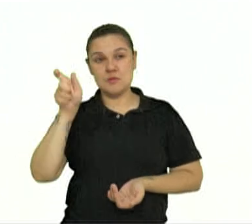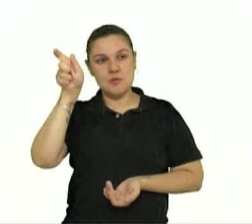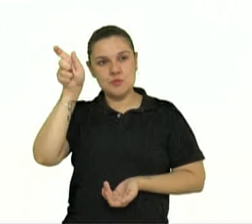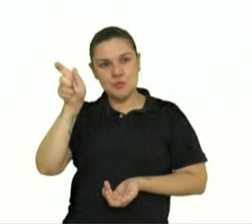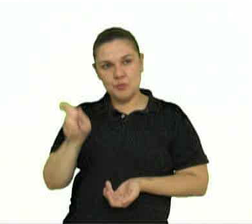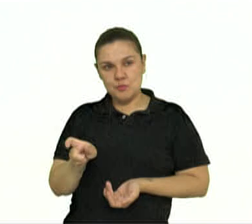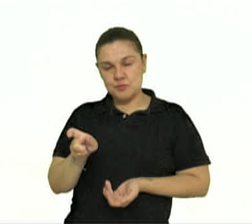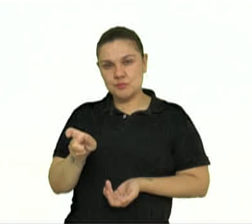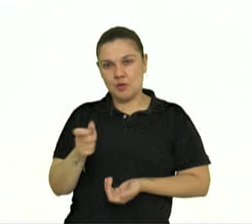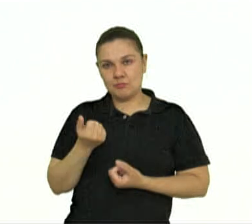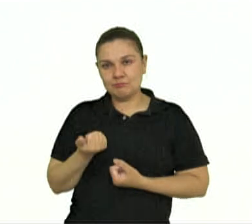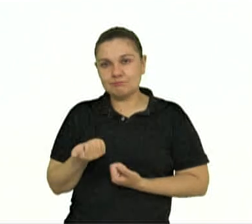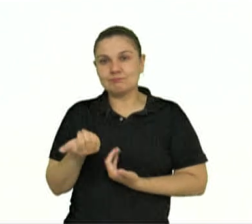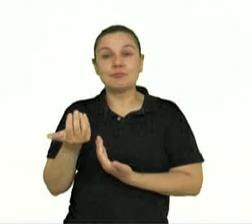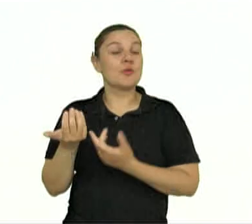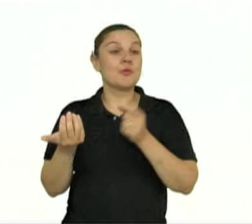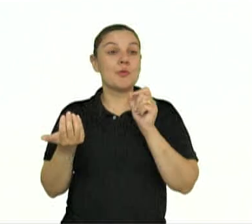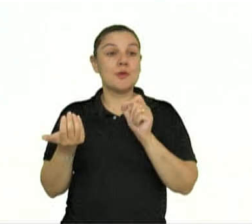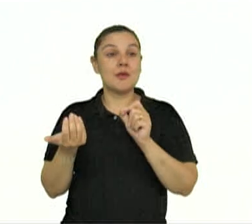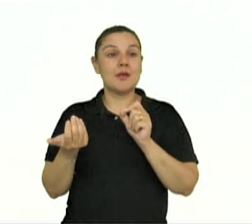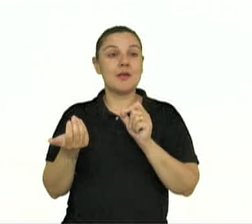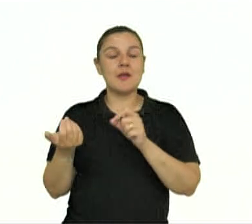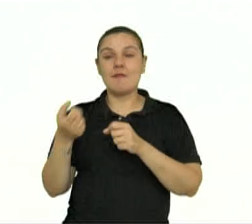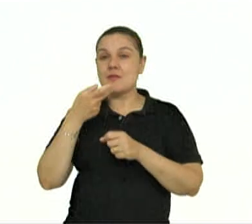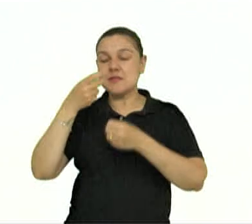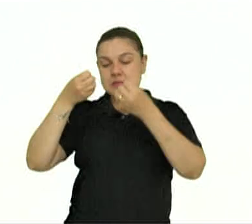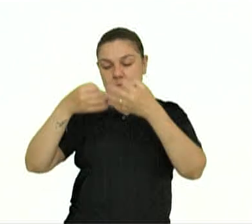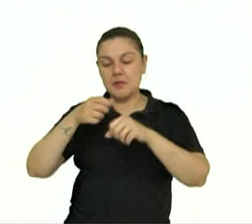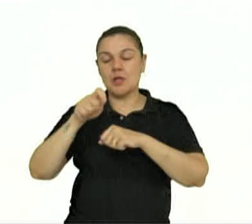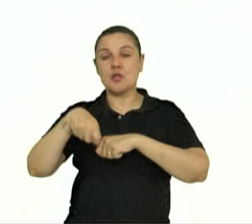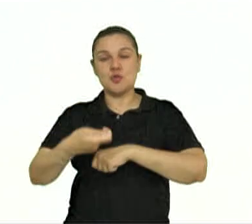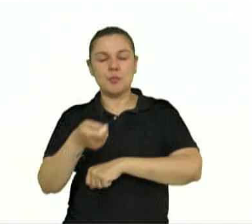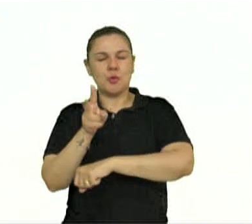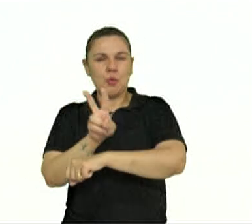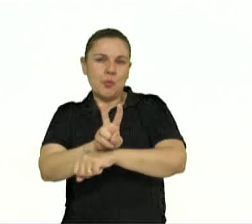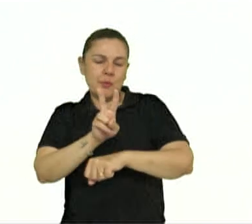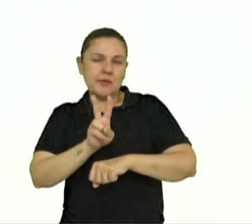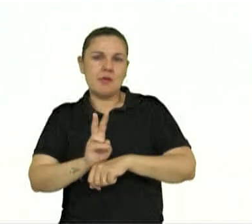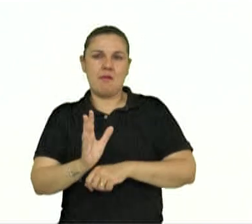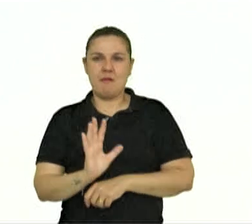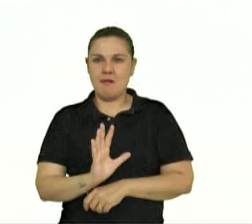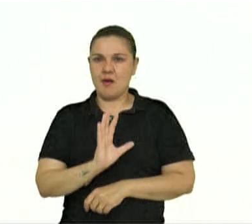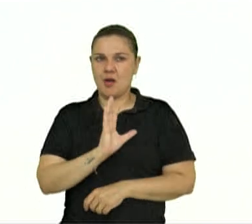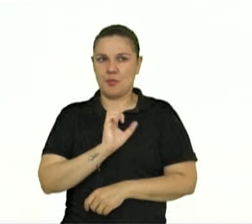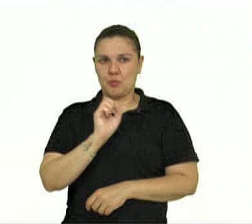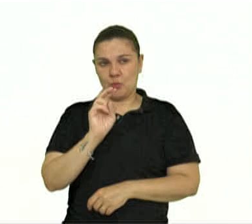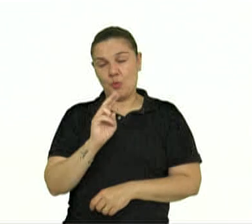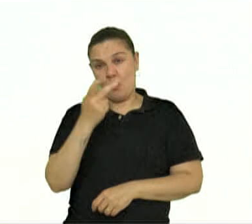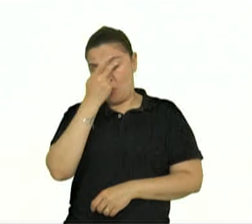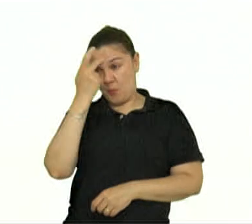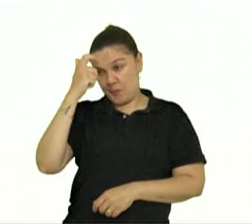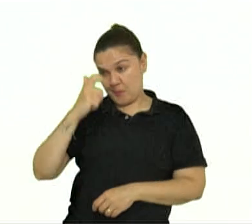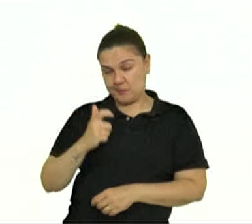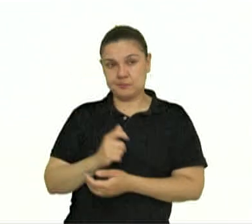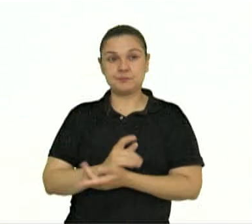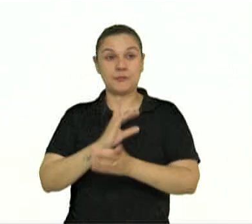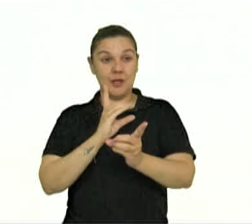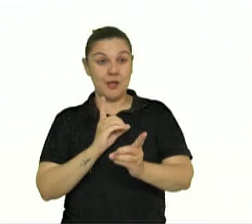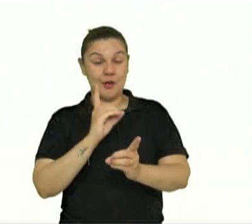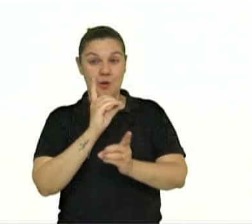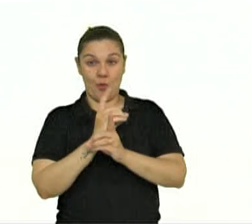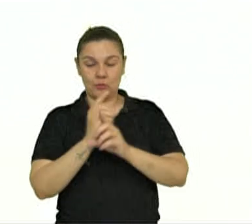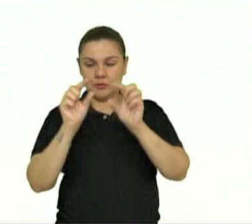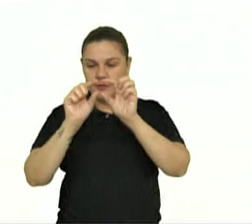nesse trecho um sujeito lírico que versa sobre o cultivo do amor ou da pessoa amada. Localize